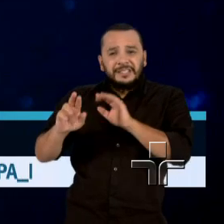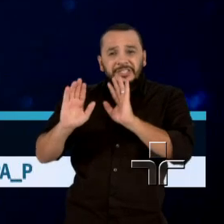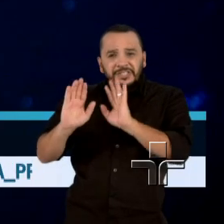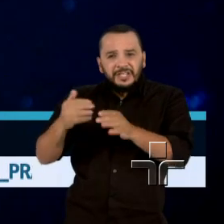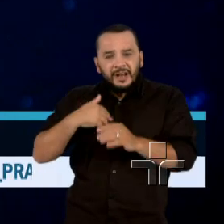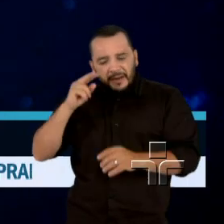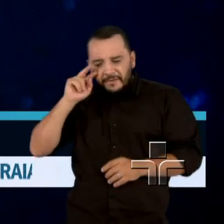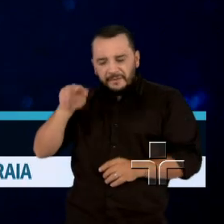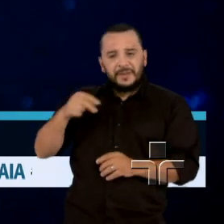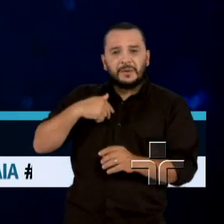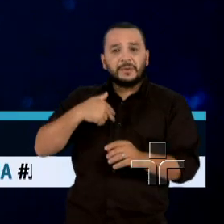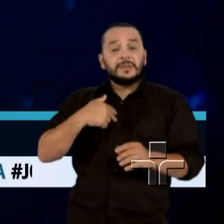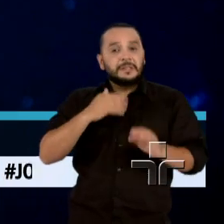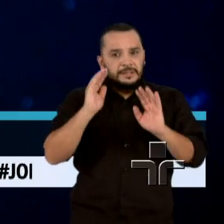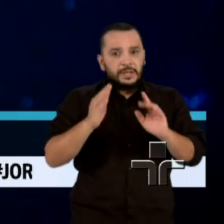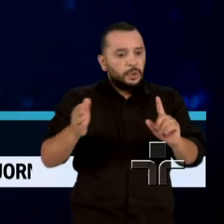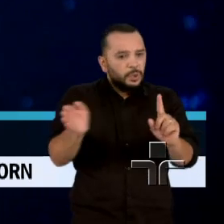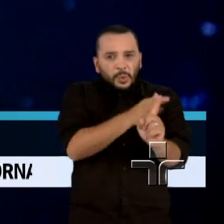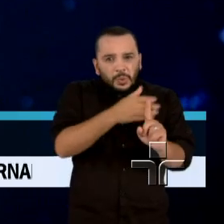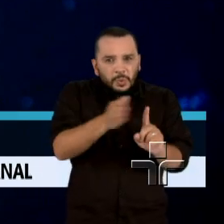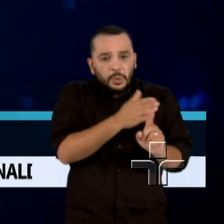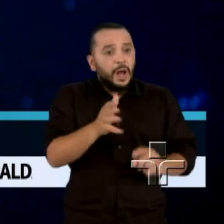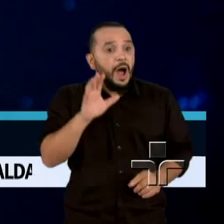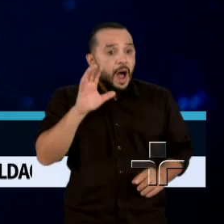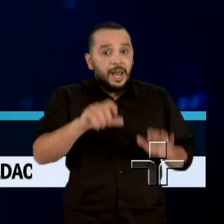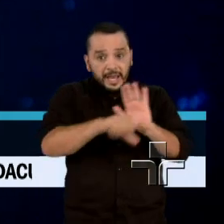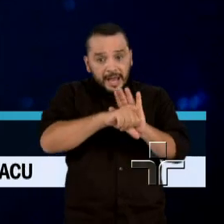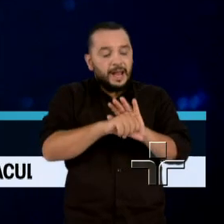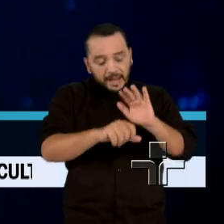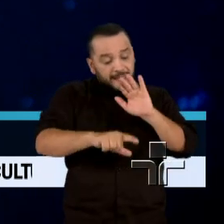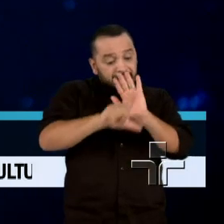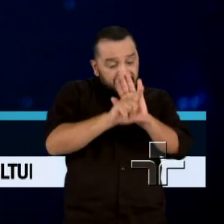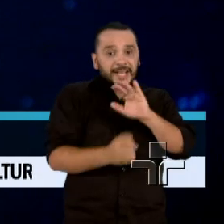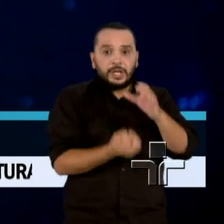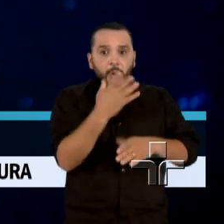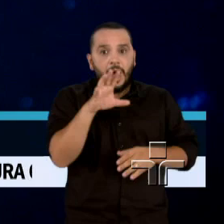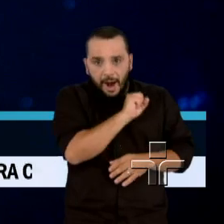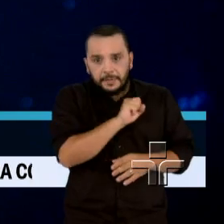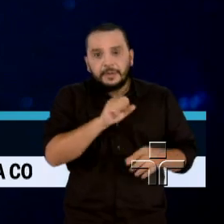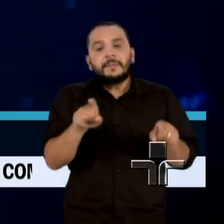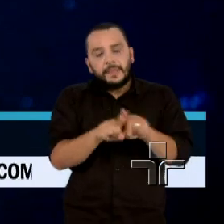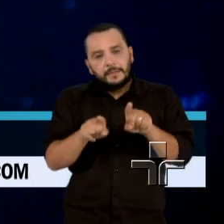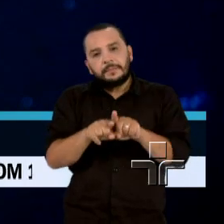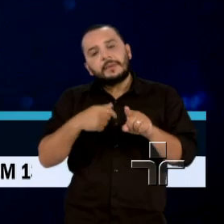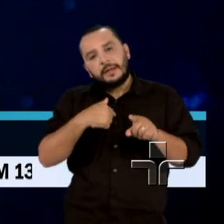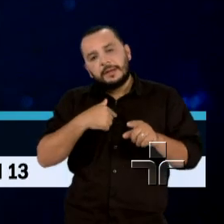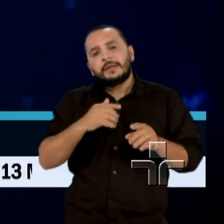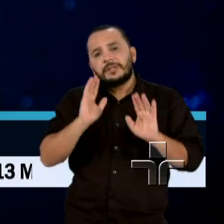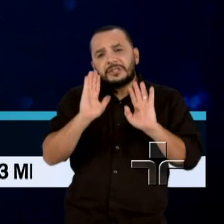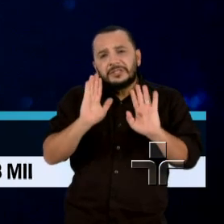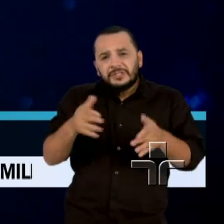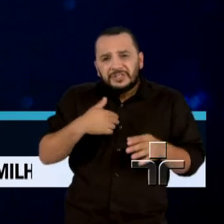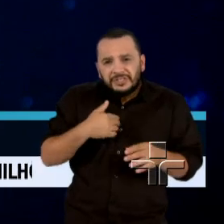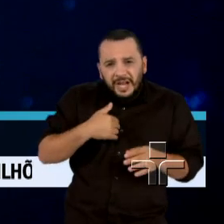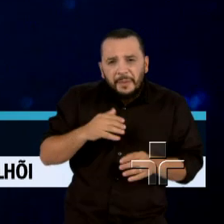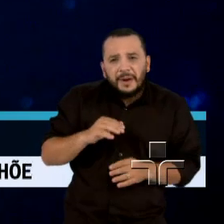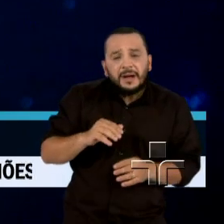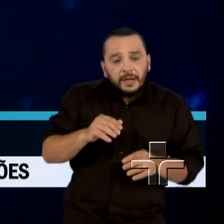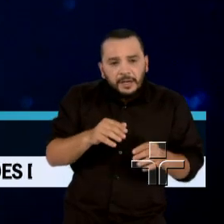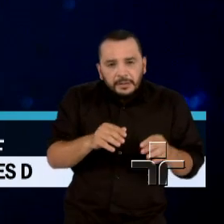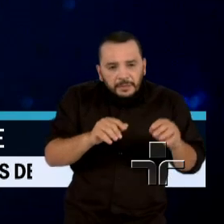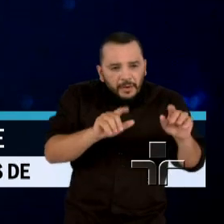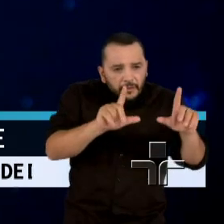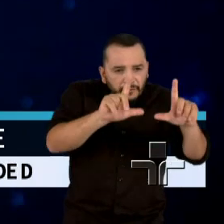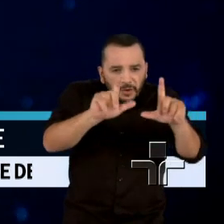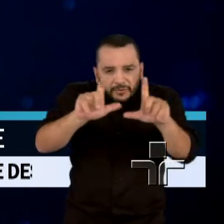tortura, proibiu entrevistas de presos sem autorização deles e da Justiça e acabou com a prática do reconhecimento por porcentagem.